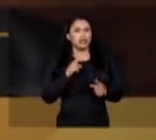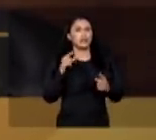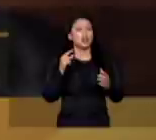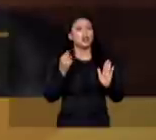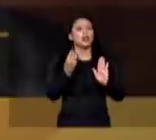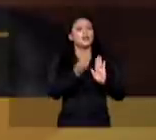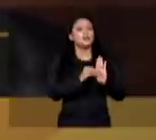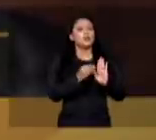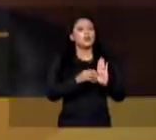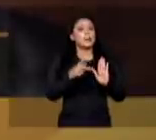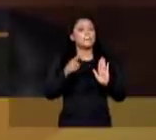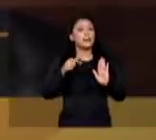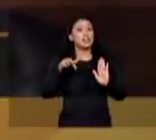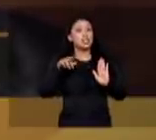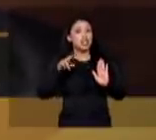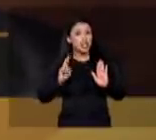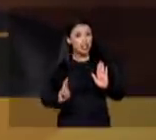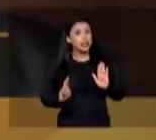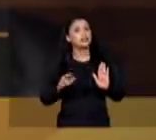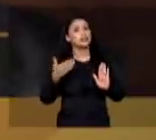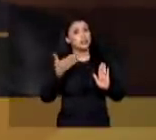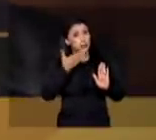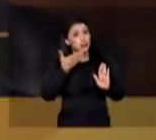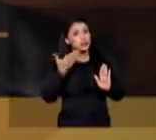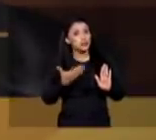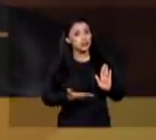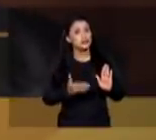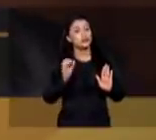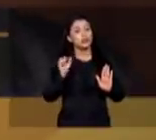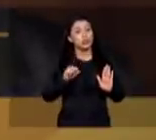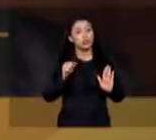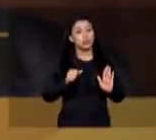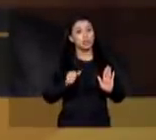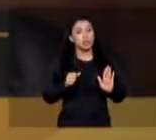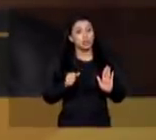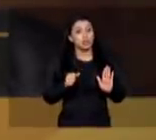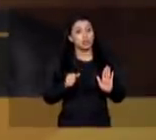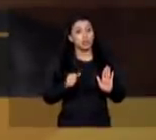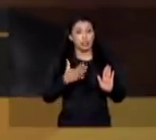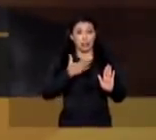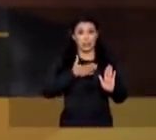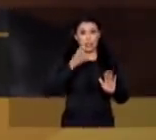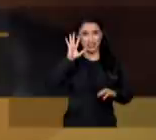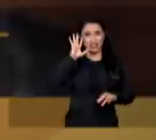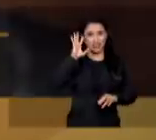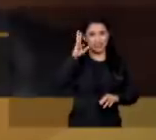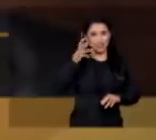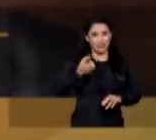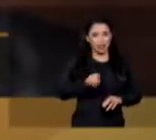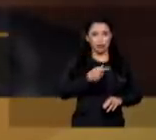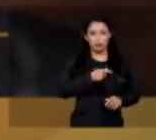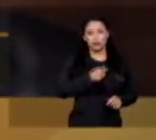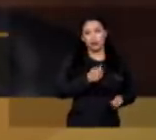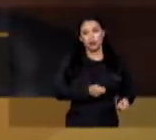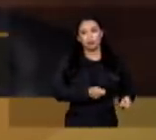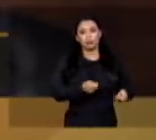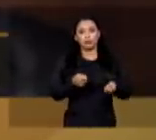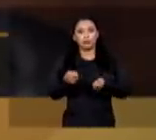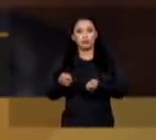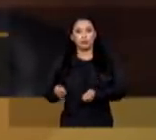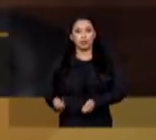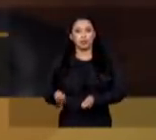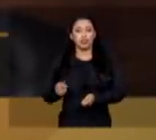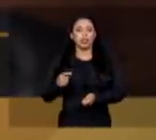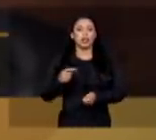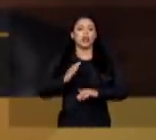da Procuradoria-Geral da República, que recorreu da minha decisão sustentando precisamente